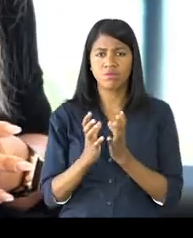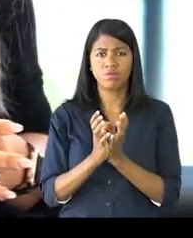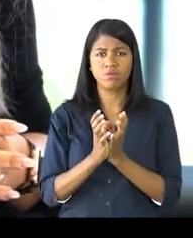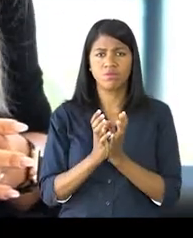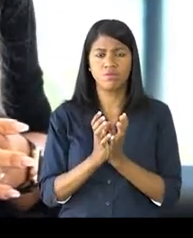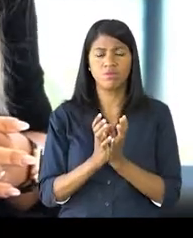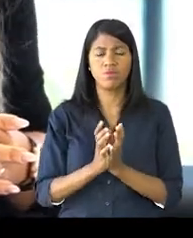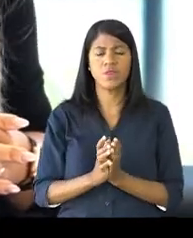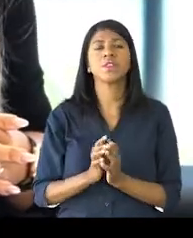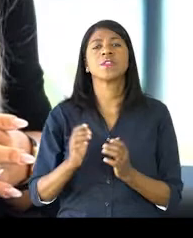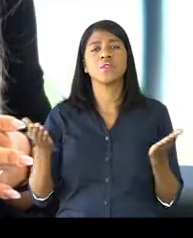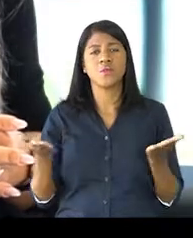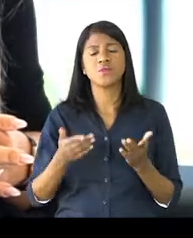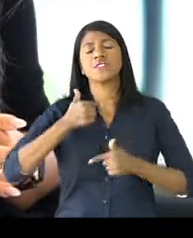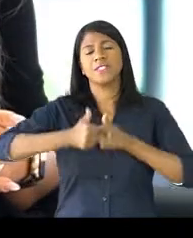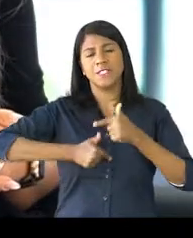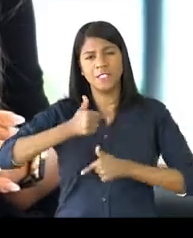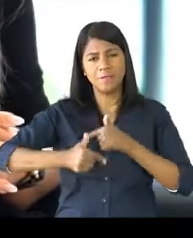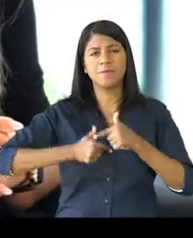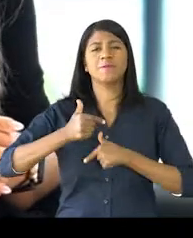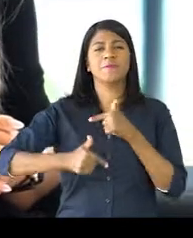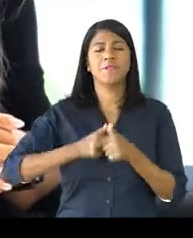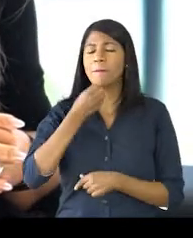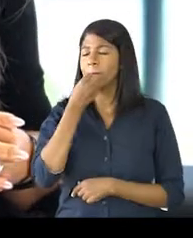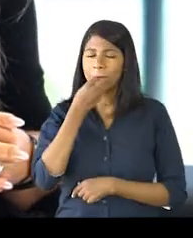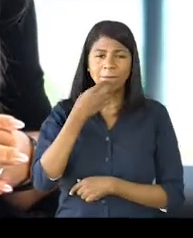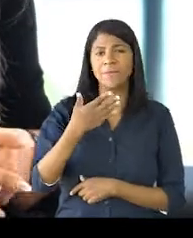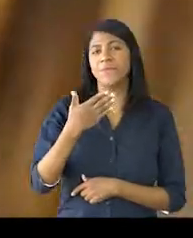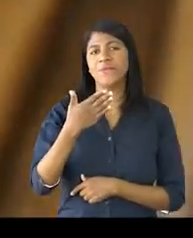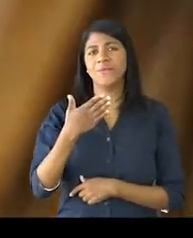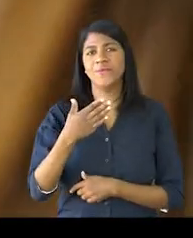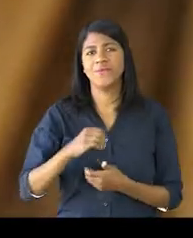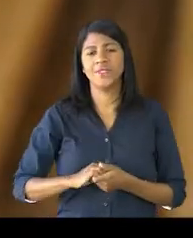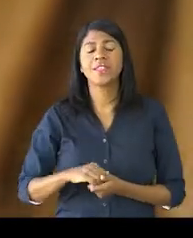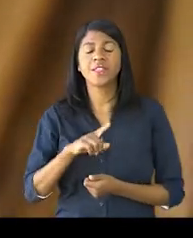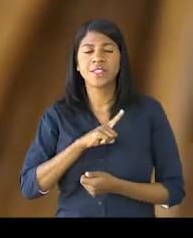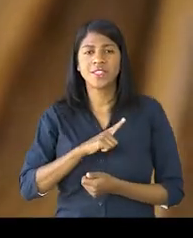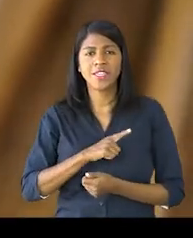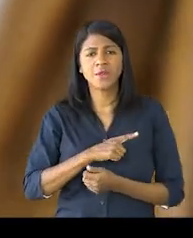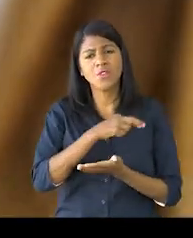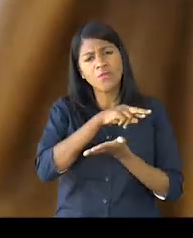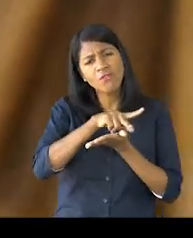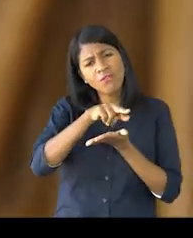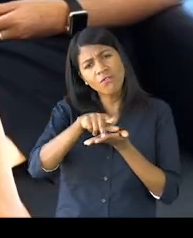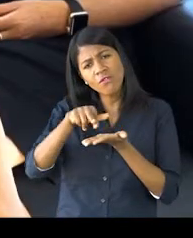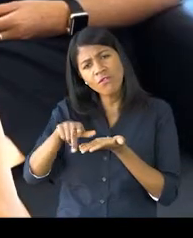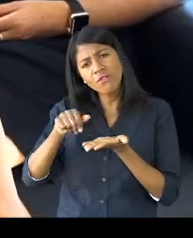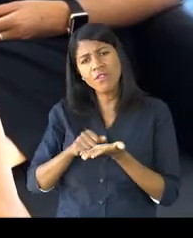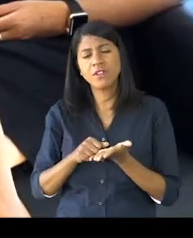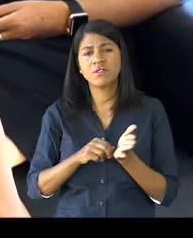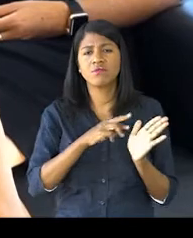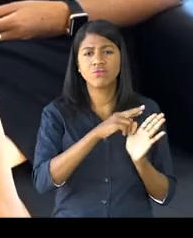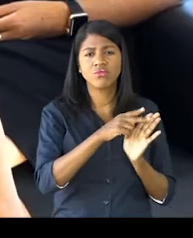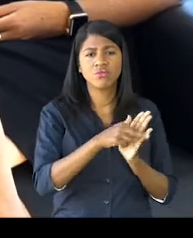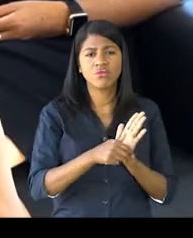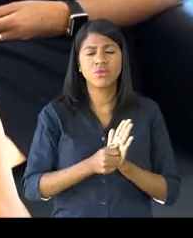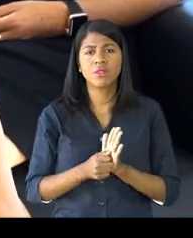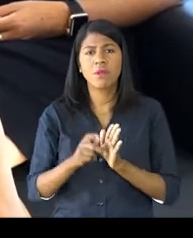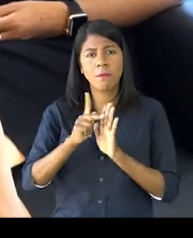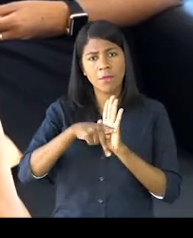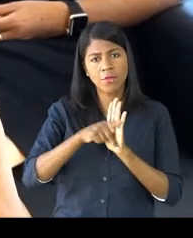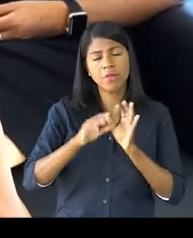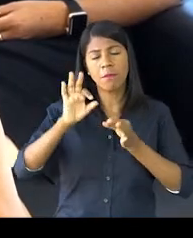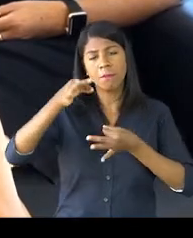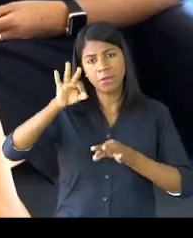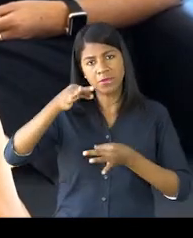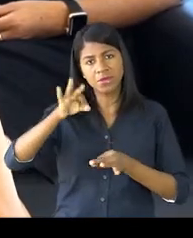uma equipe que hoje está dando show na secretaria e temos aí vários projetos e planejamentos que estamos fazendo